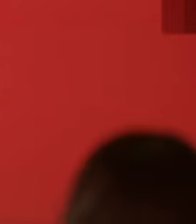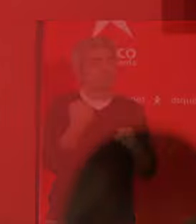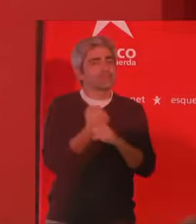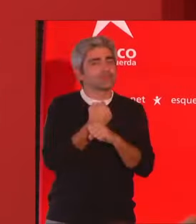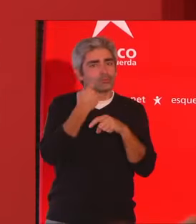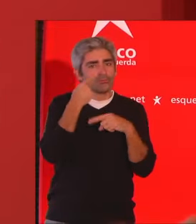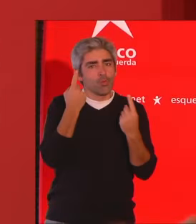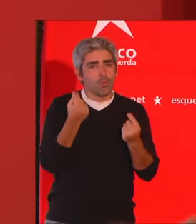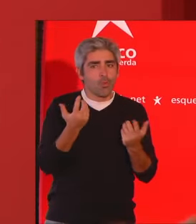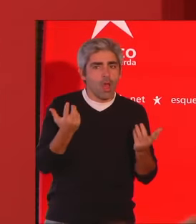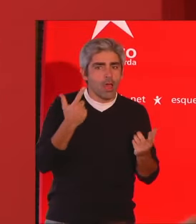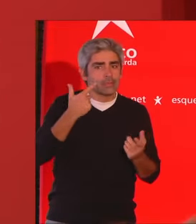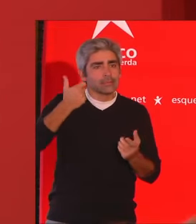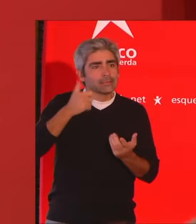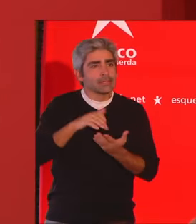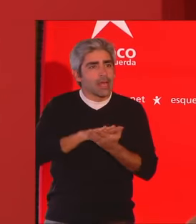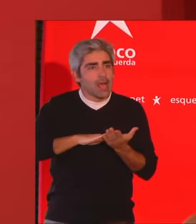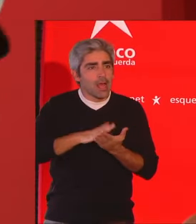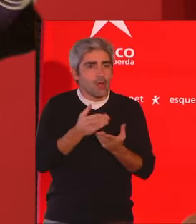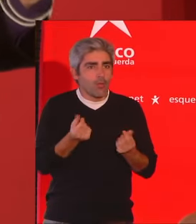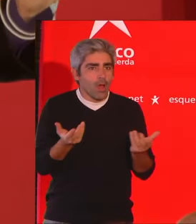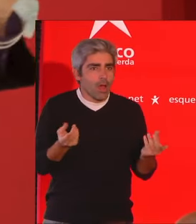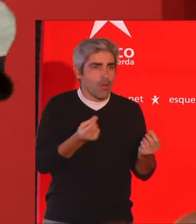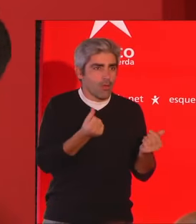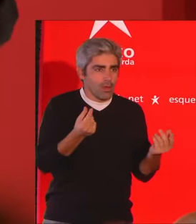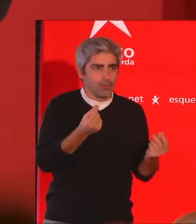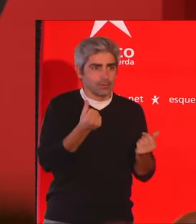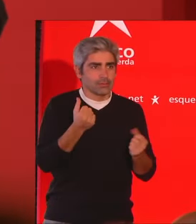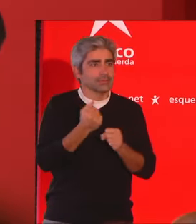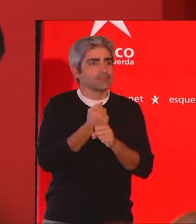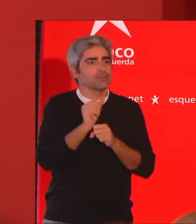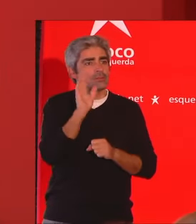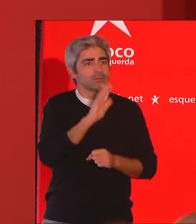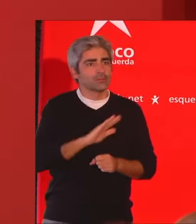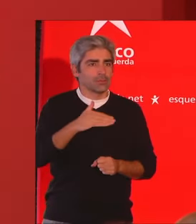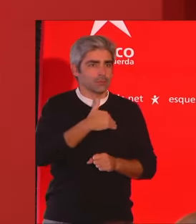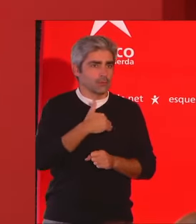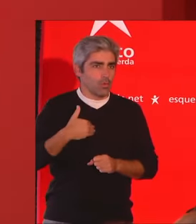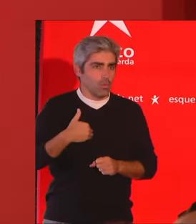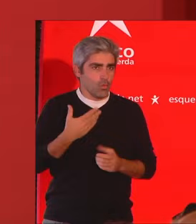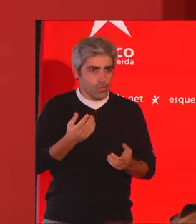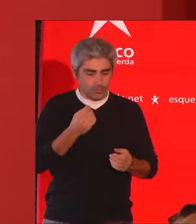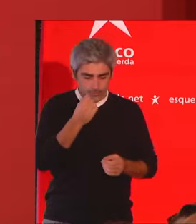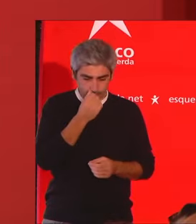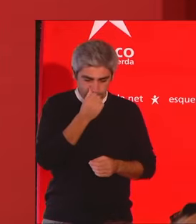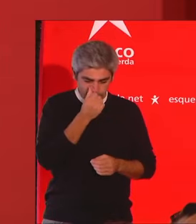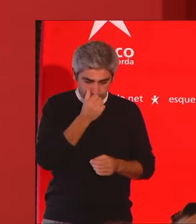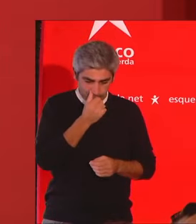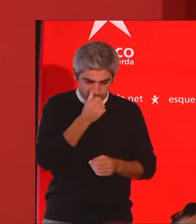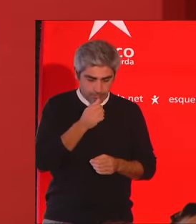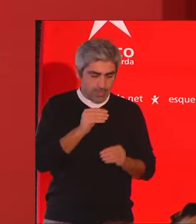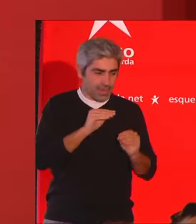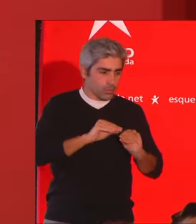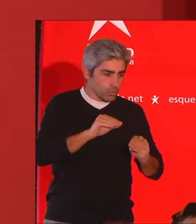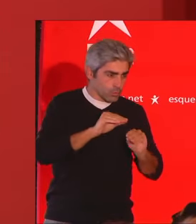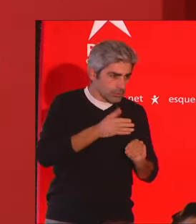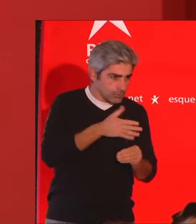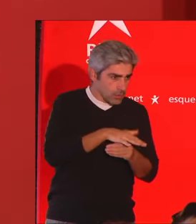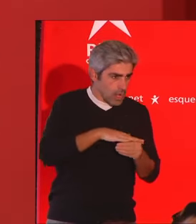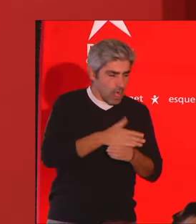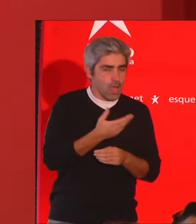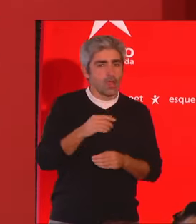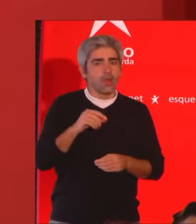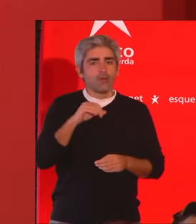públicos essenciais, do Serviço Nacional de Saúde à educação, às